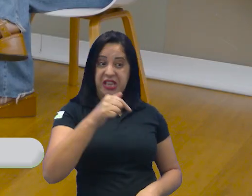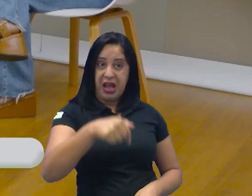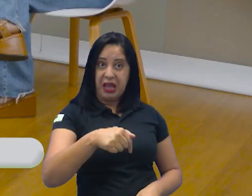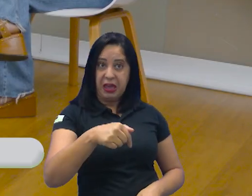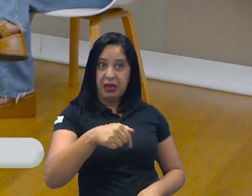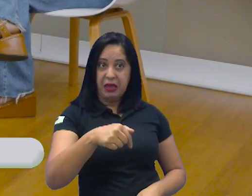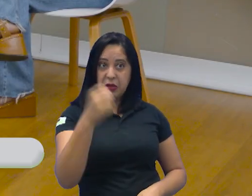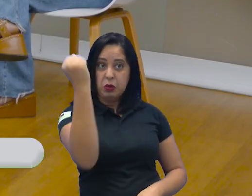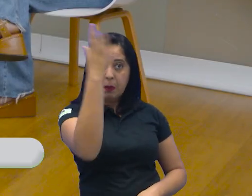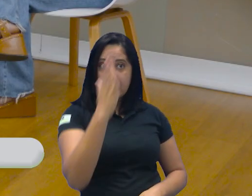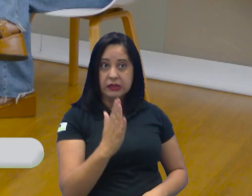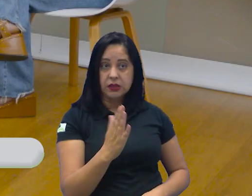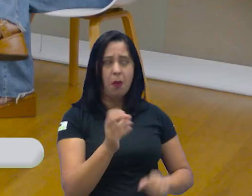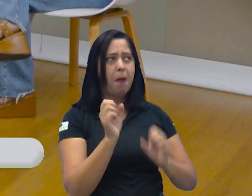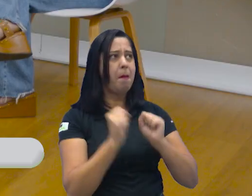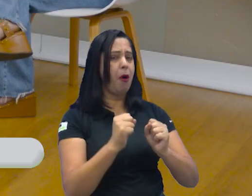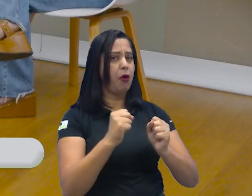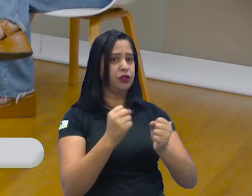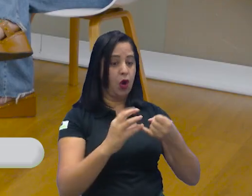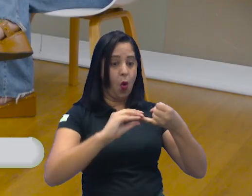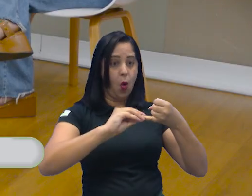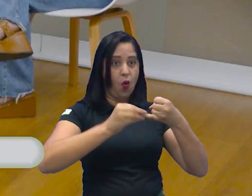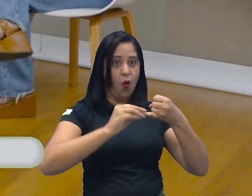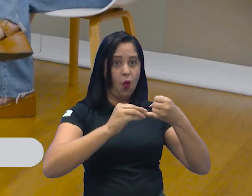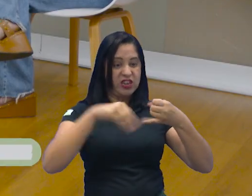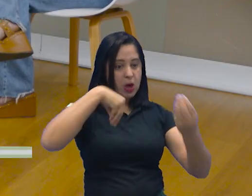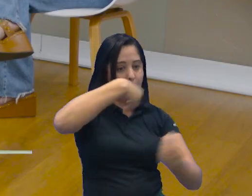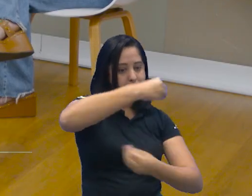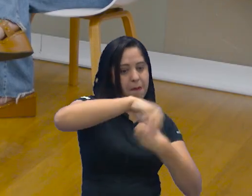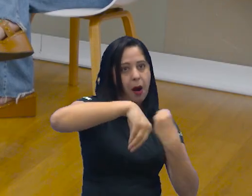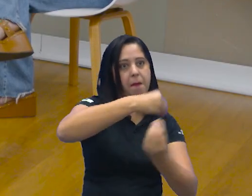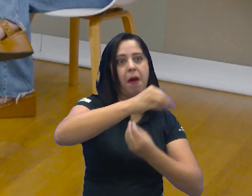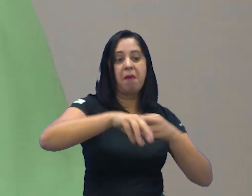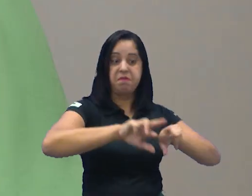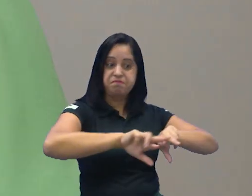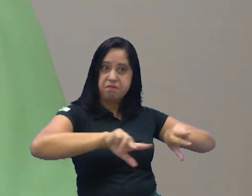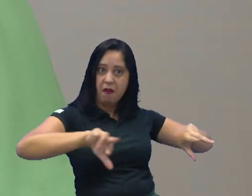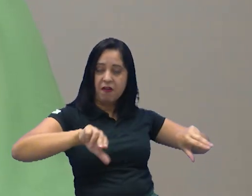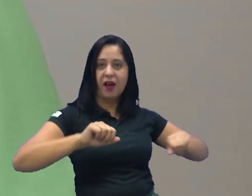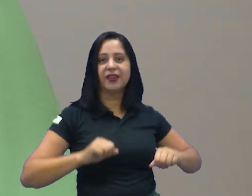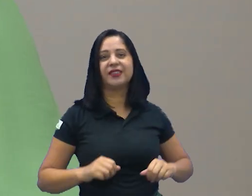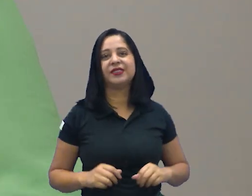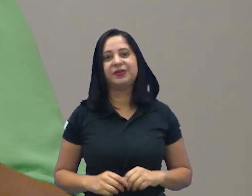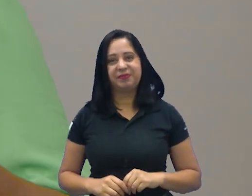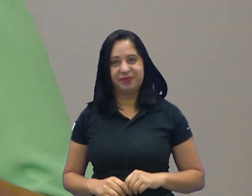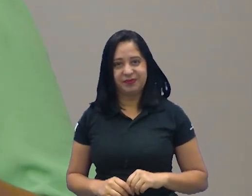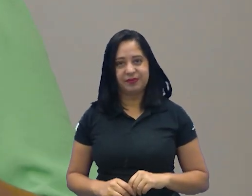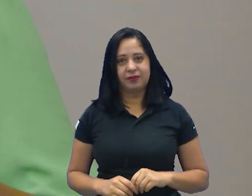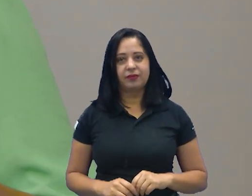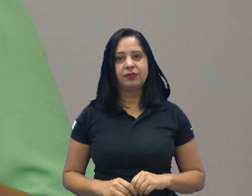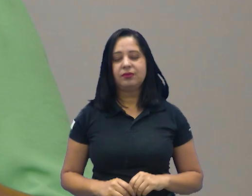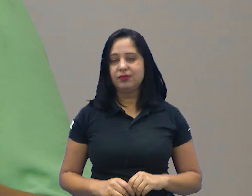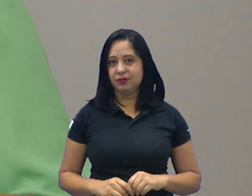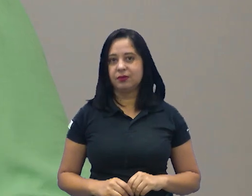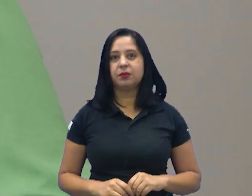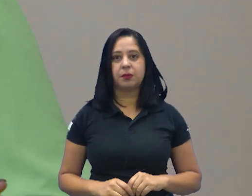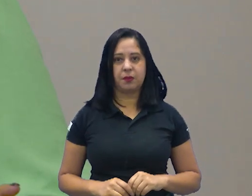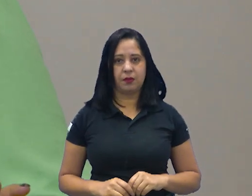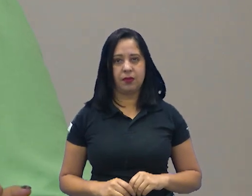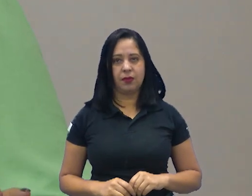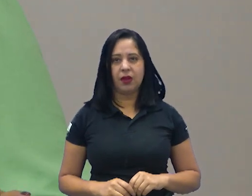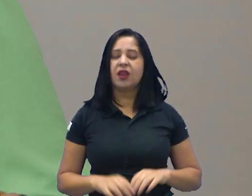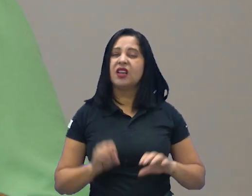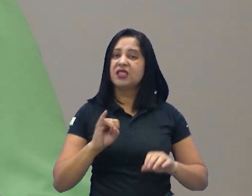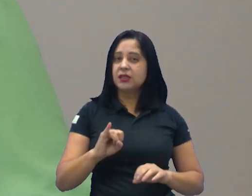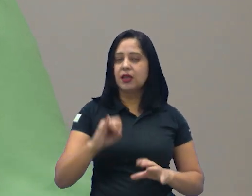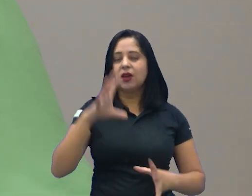substituir aí e começar essa transição de uma maneira muito mais tranquila e saudável, né? Olha só, gente, quando a gente entende melhor, tudo fica muito